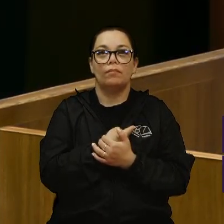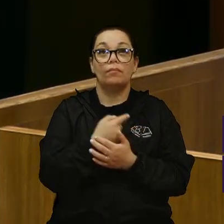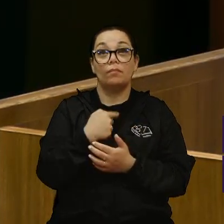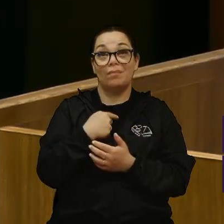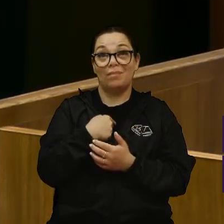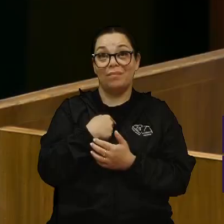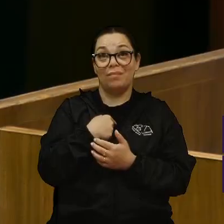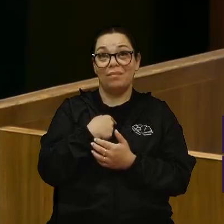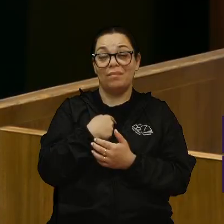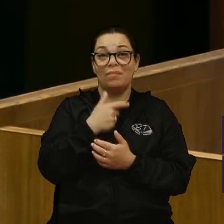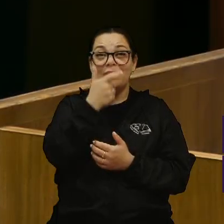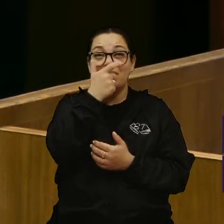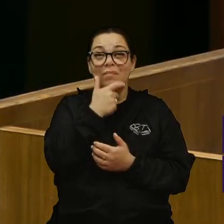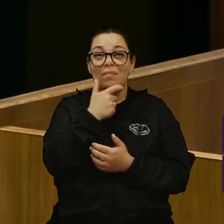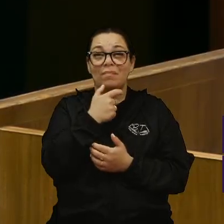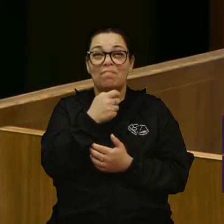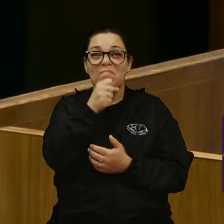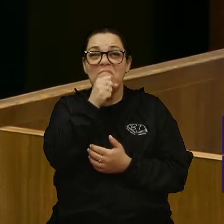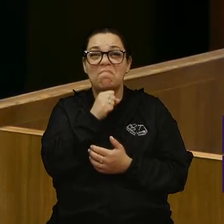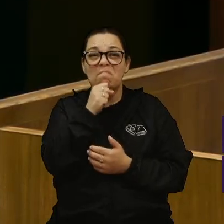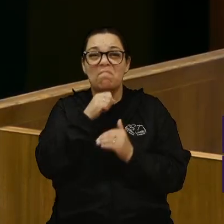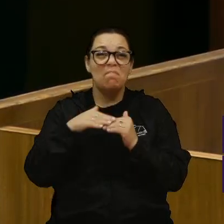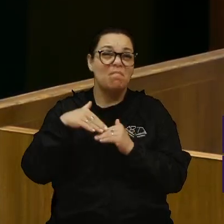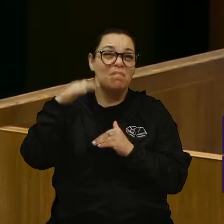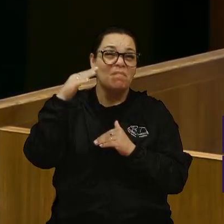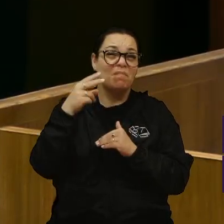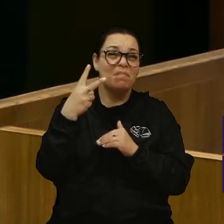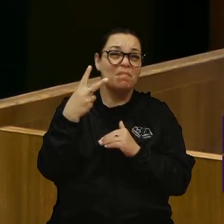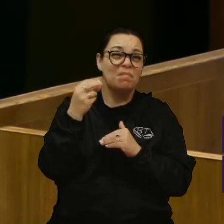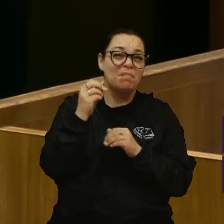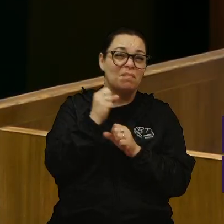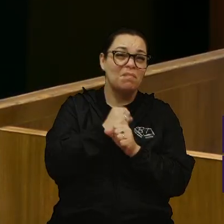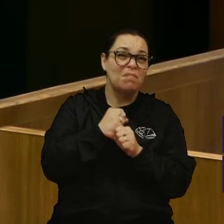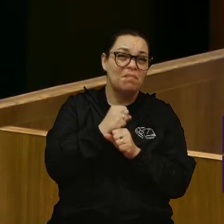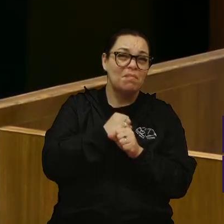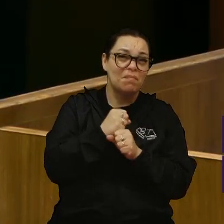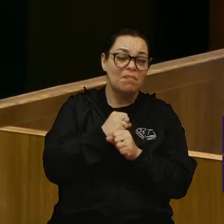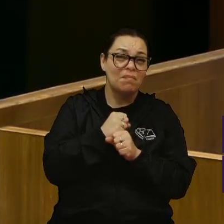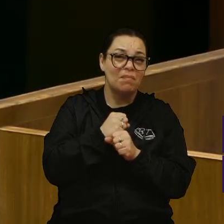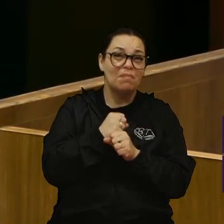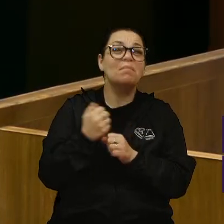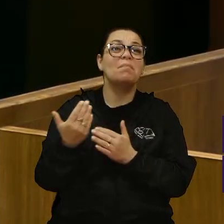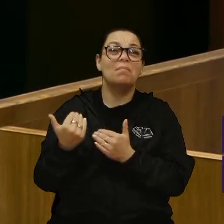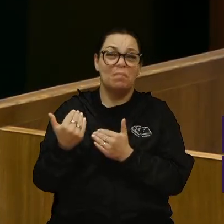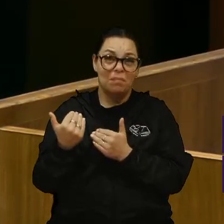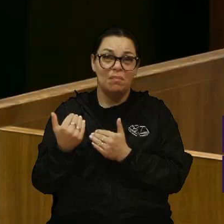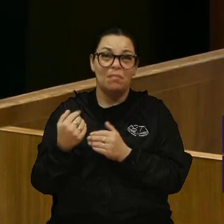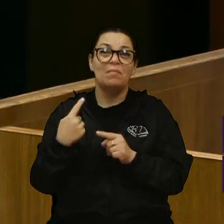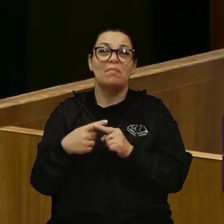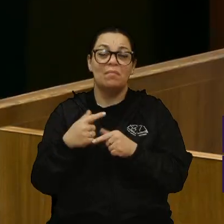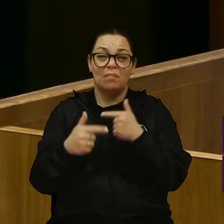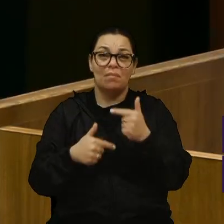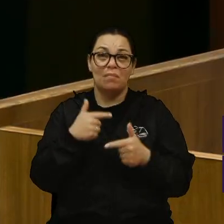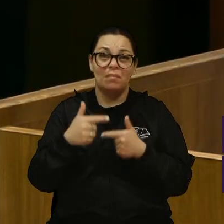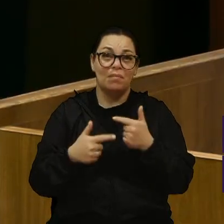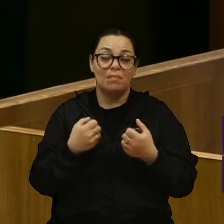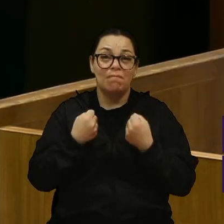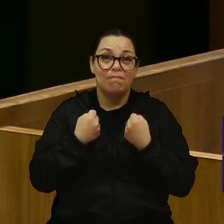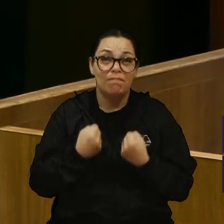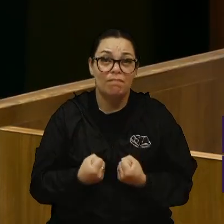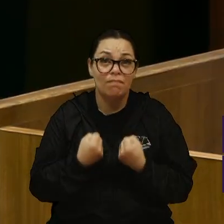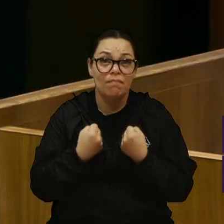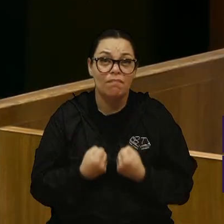ter envelhecido uns 20 anos em 10, porque é um trabalho muito pesado.